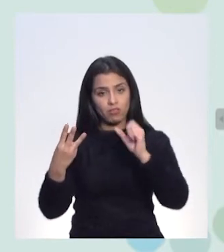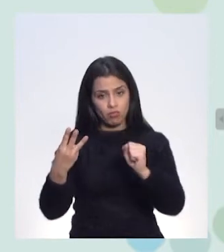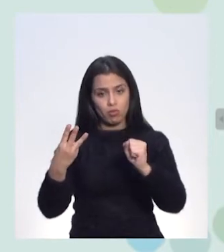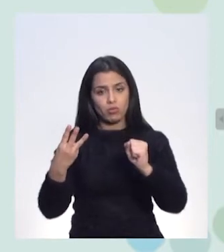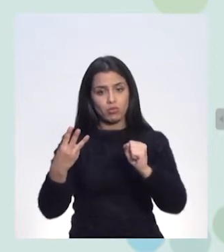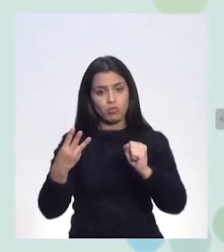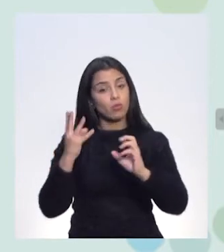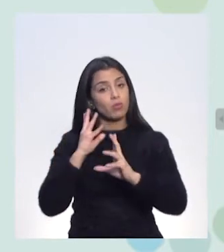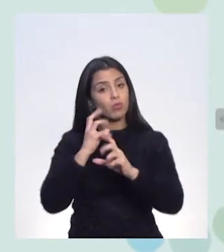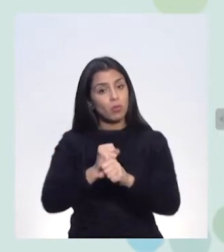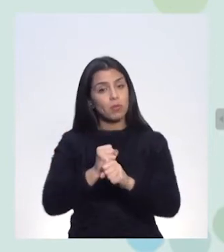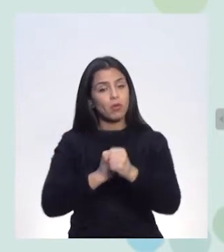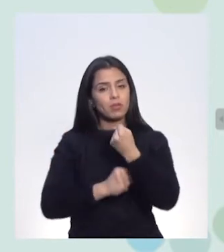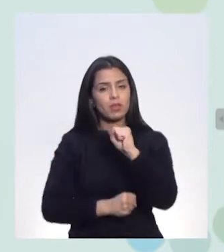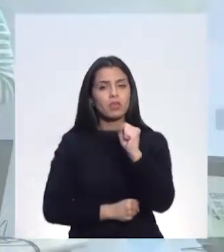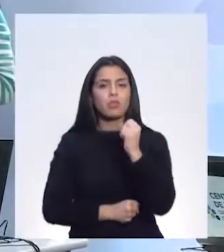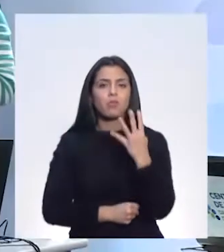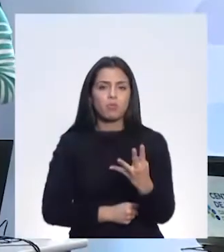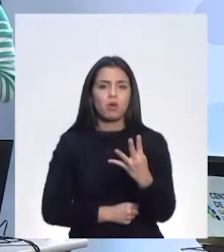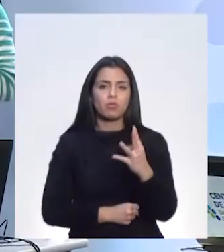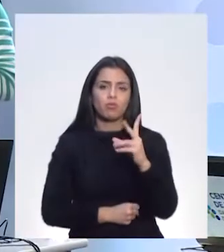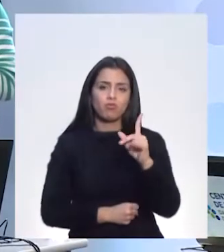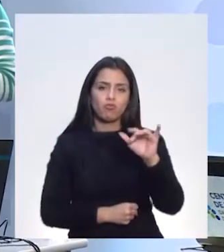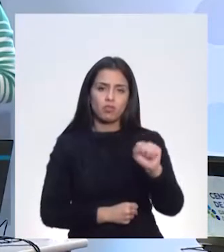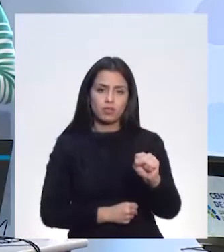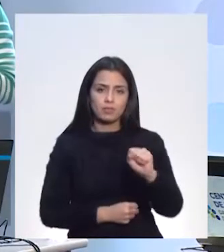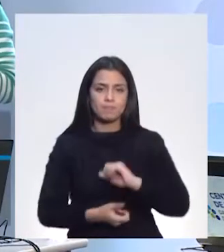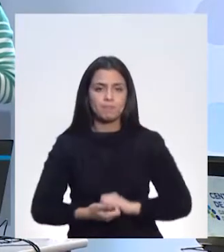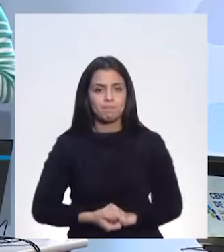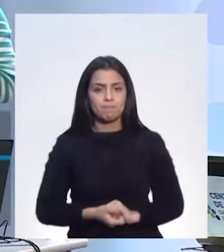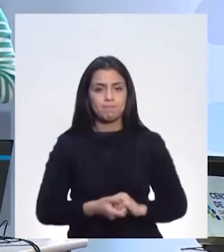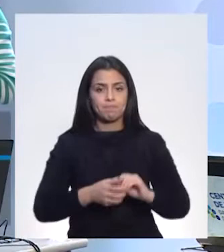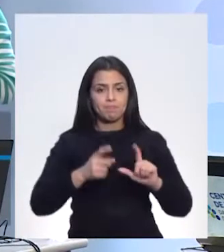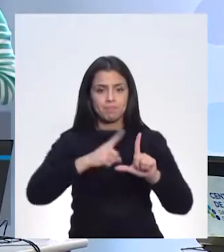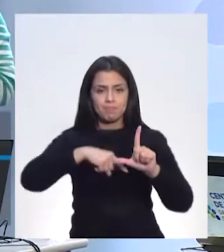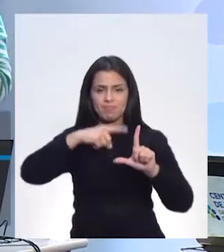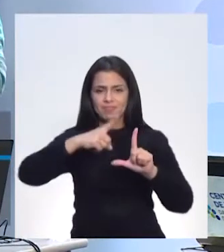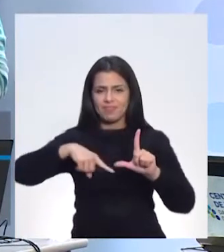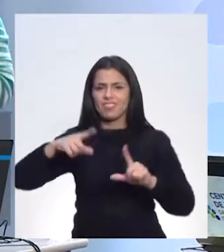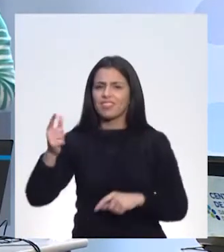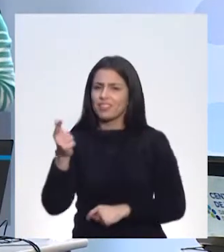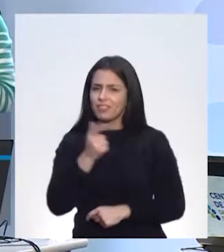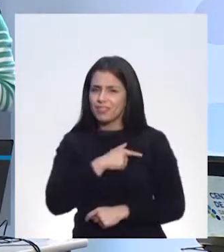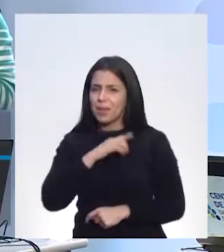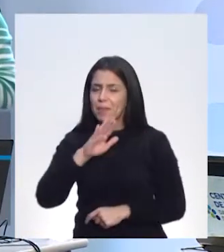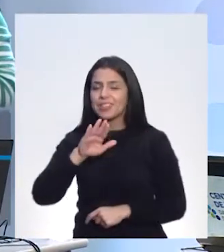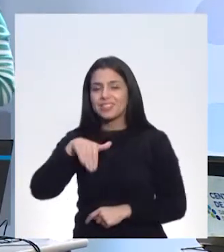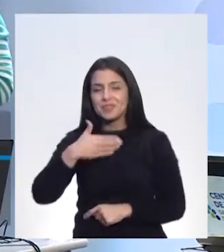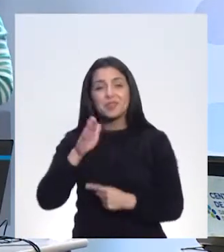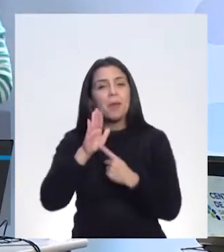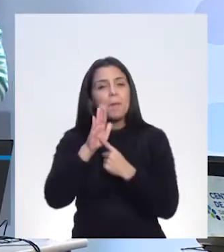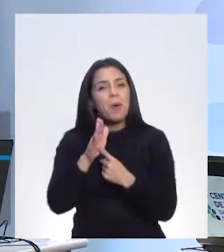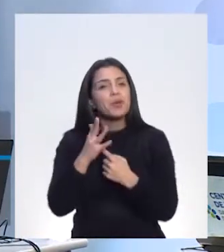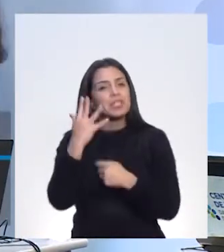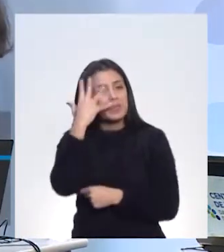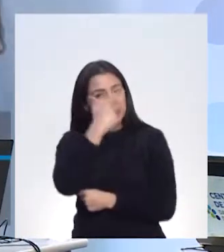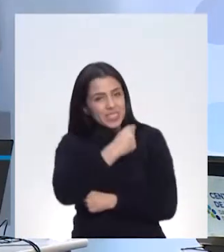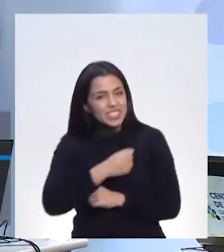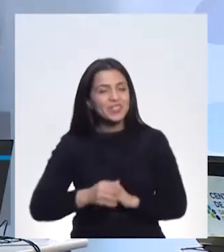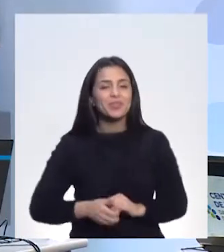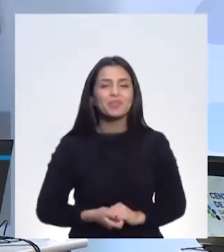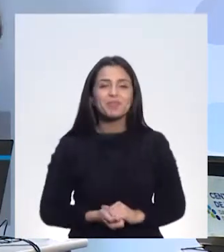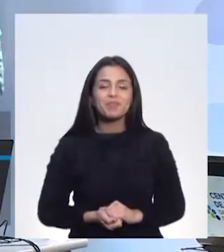84 dias. Certo, pessoal? Esse meu gráfico ficou bem feinho, né? Mas depois eu te mostro ele bonitinho.